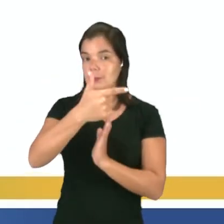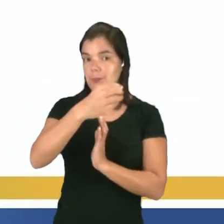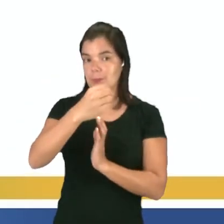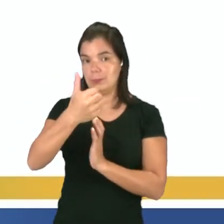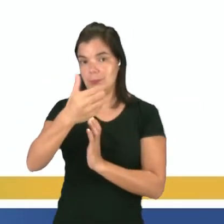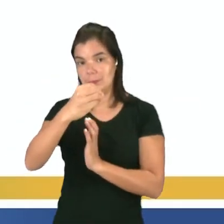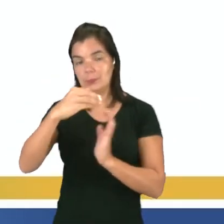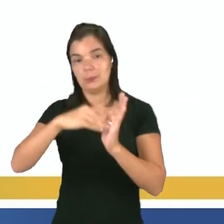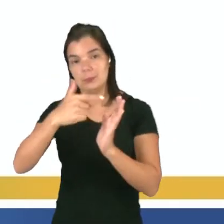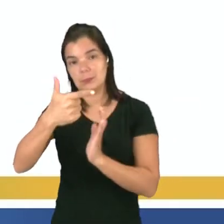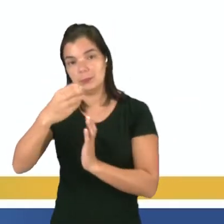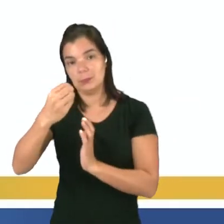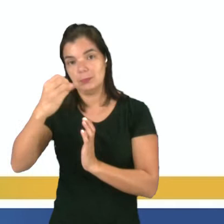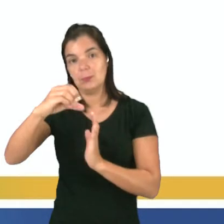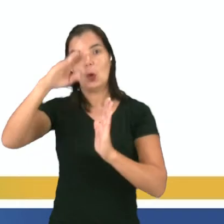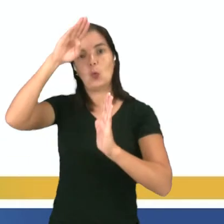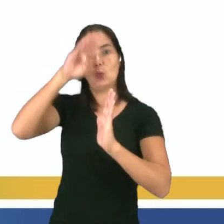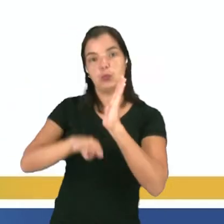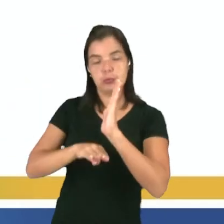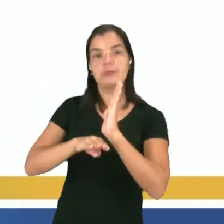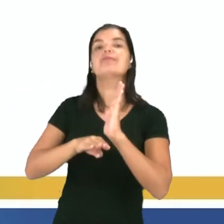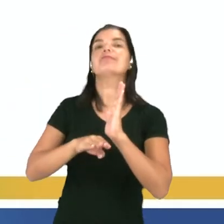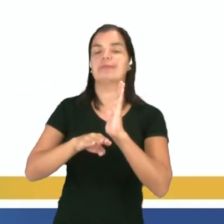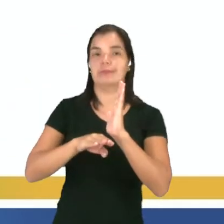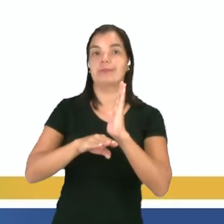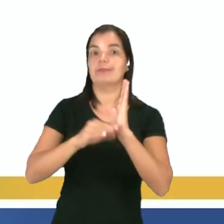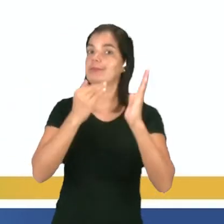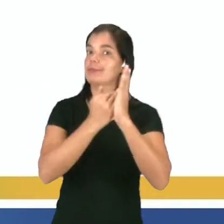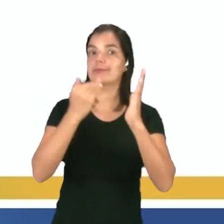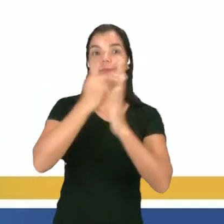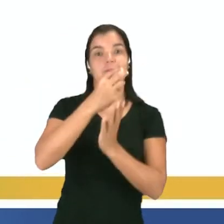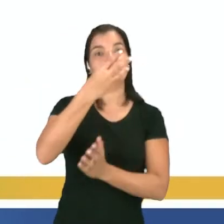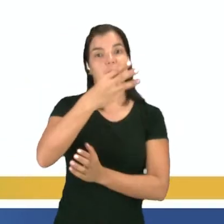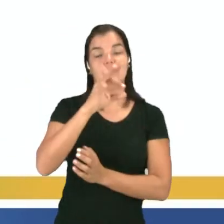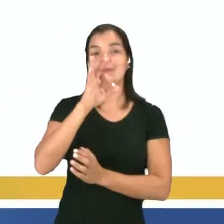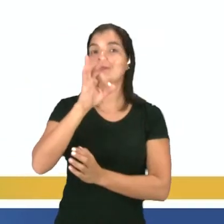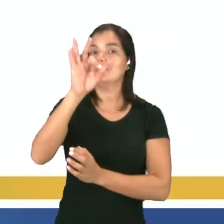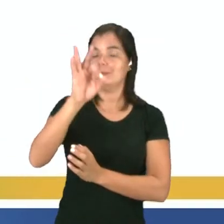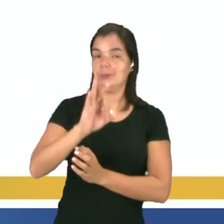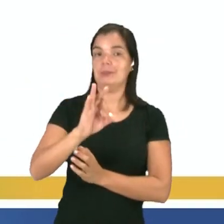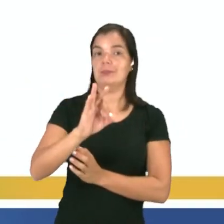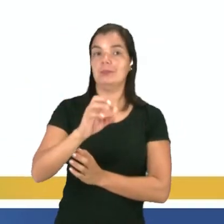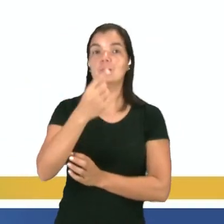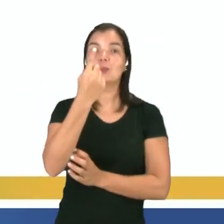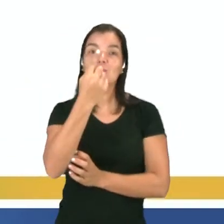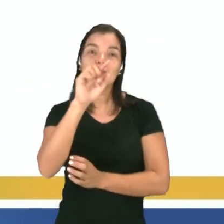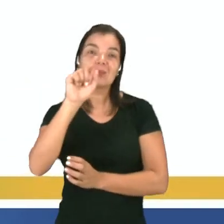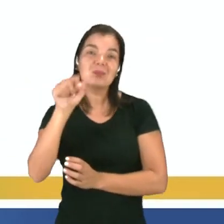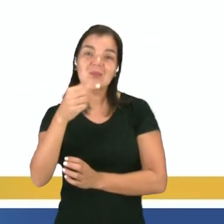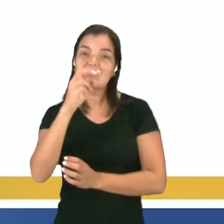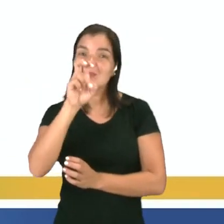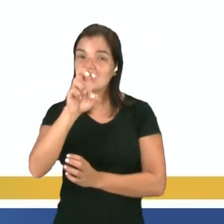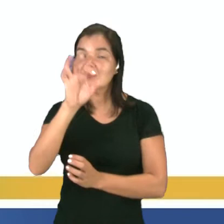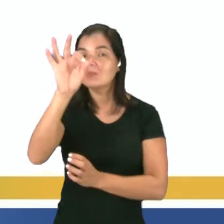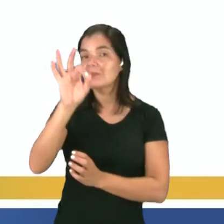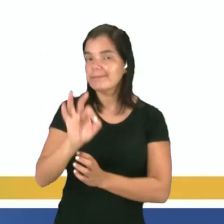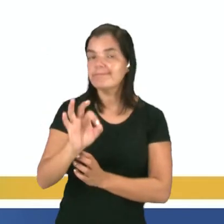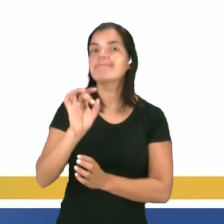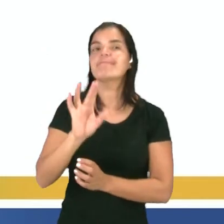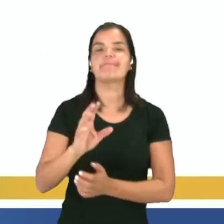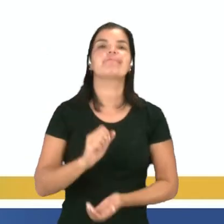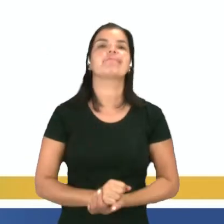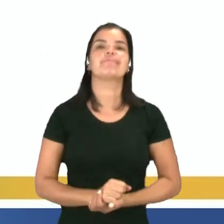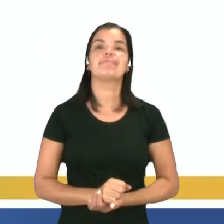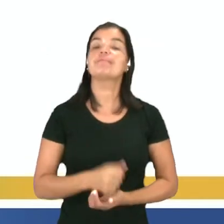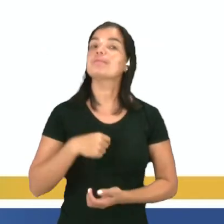2019, tem uma queda brusca, cai lá acima de 3% para cerca de 1,5% apenas. Agora tem